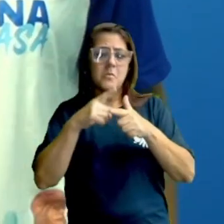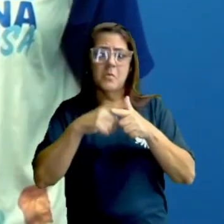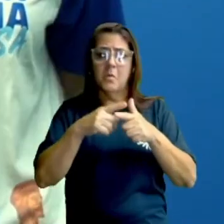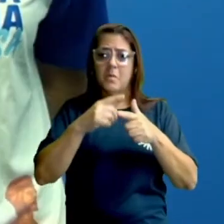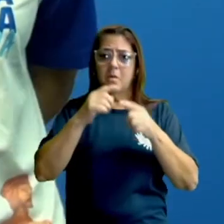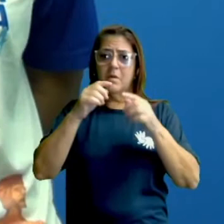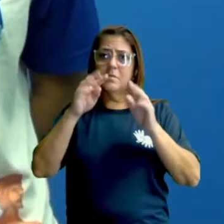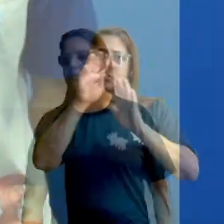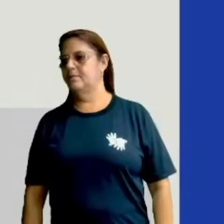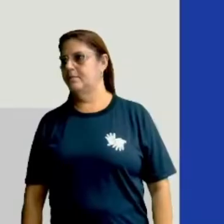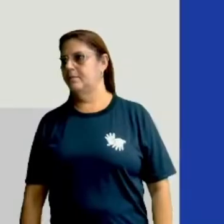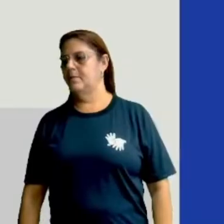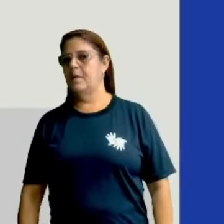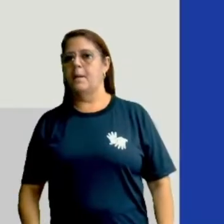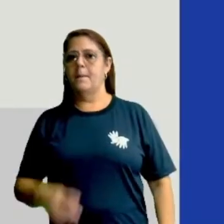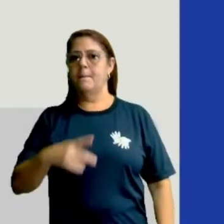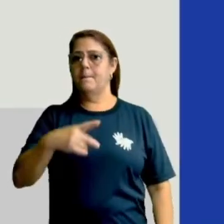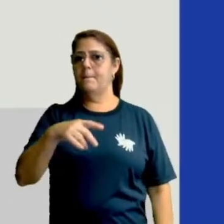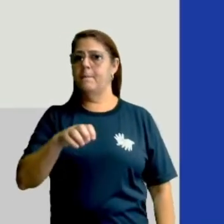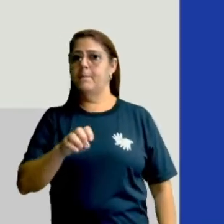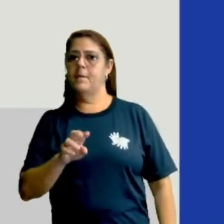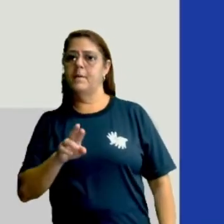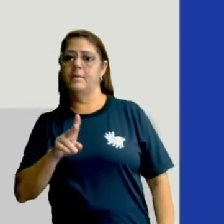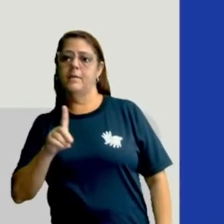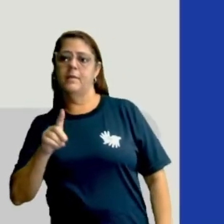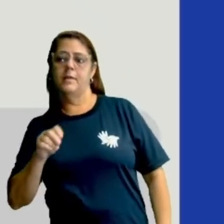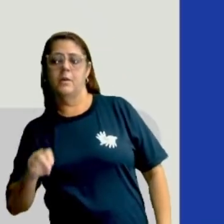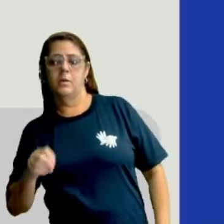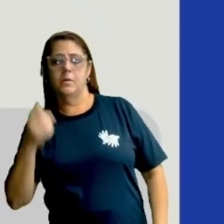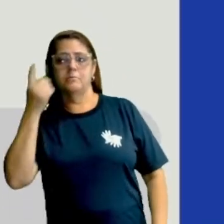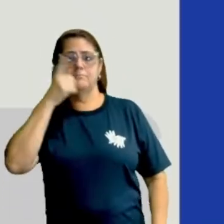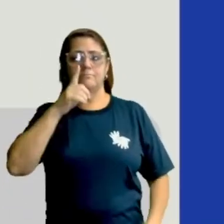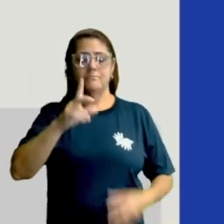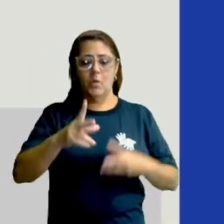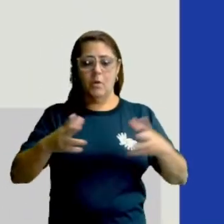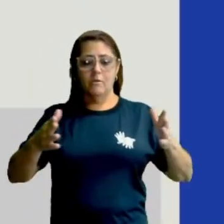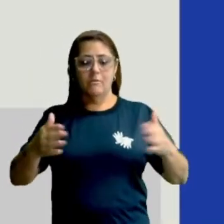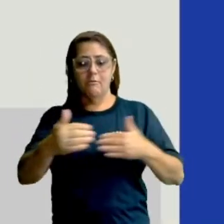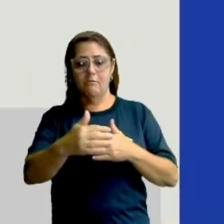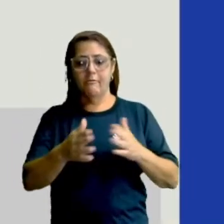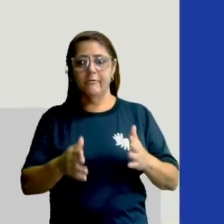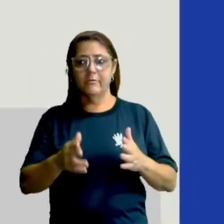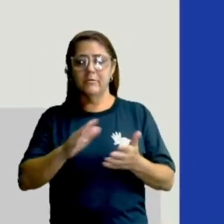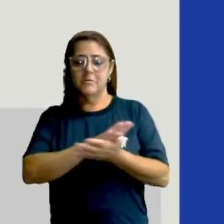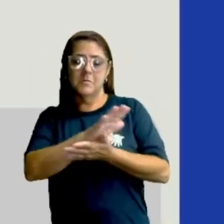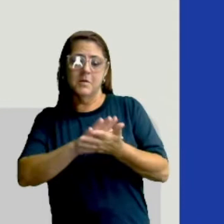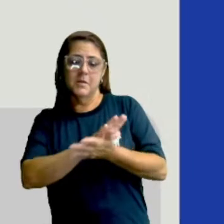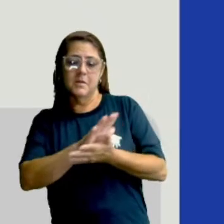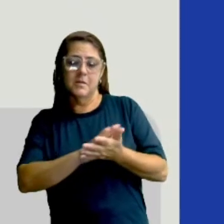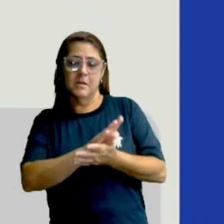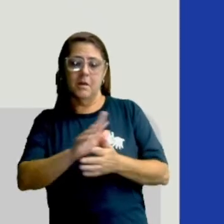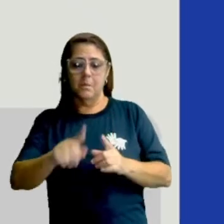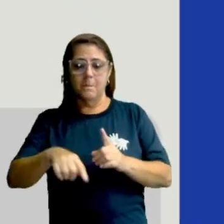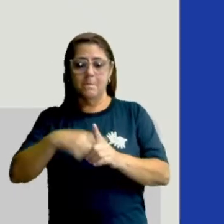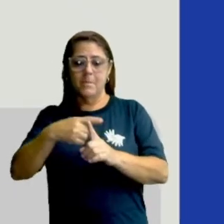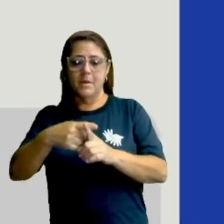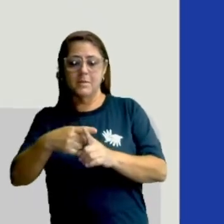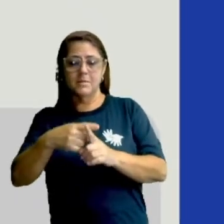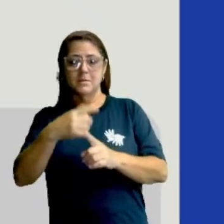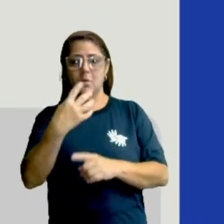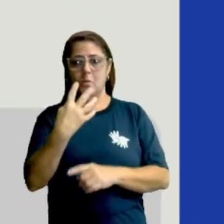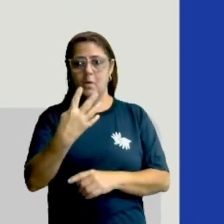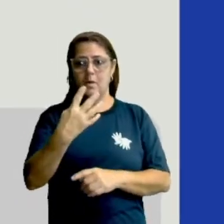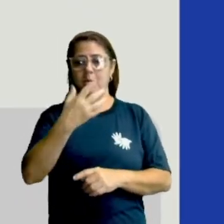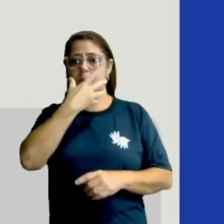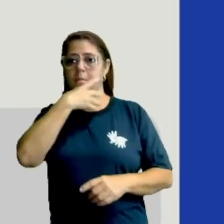situações-problemas. Vamos lá? Pedrinho ganhou uma caixa de brigadeiros de sua mãe e depois ganhou mais 4 brigadeiros